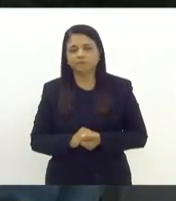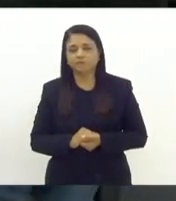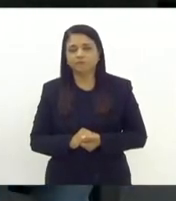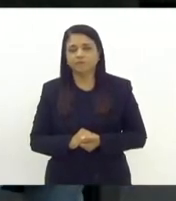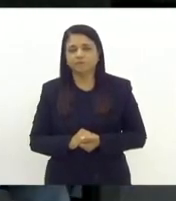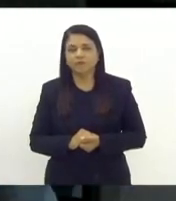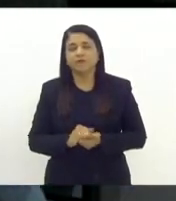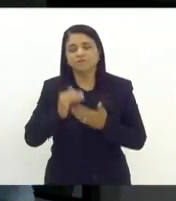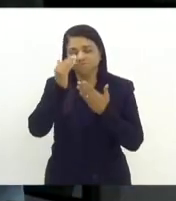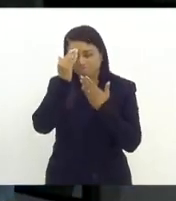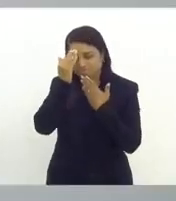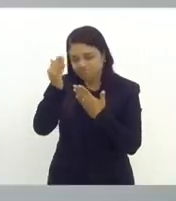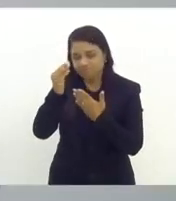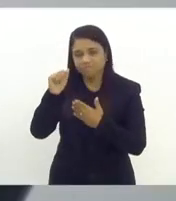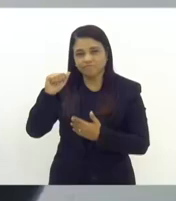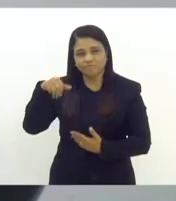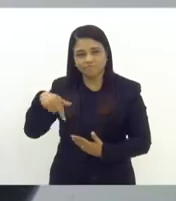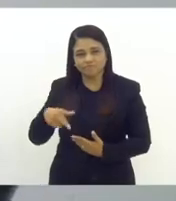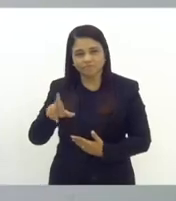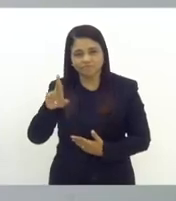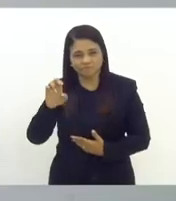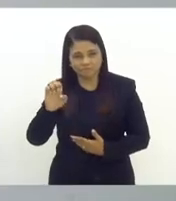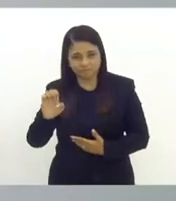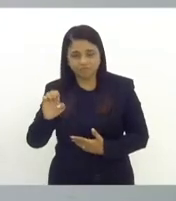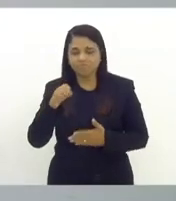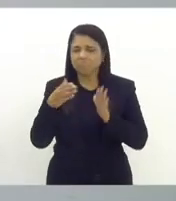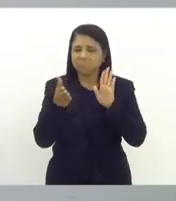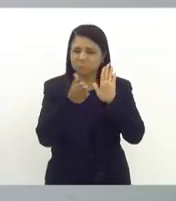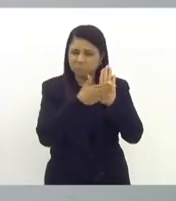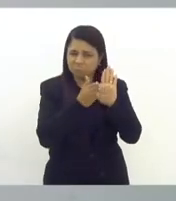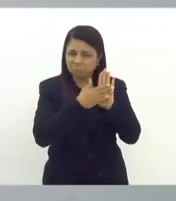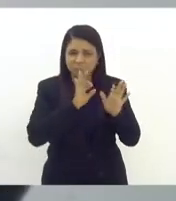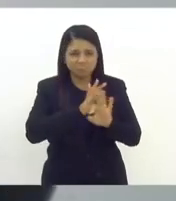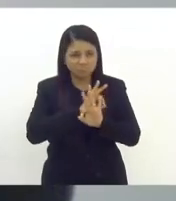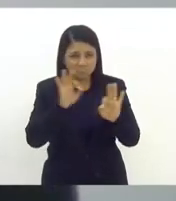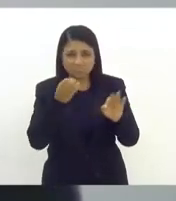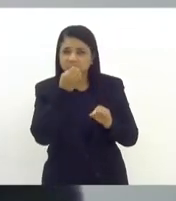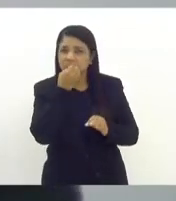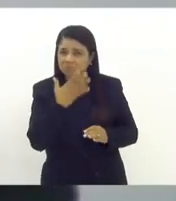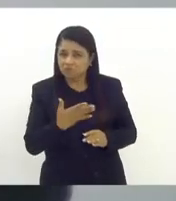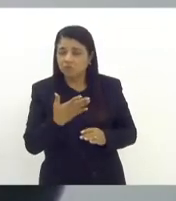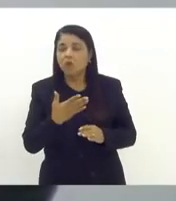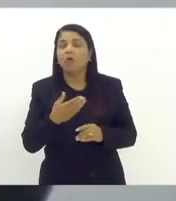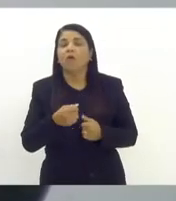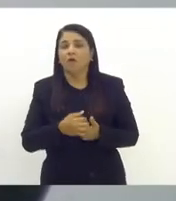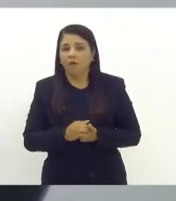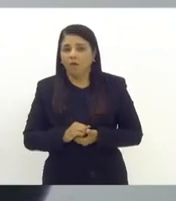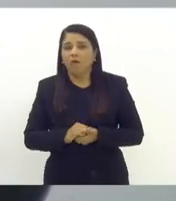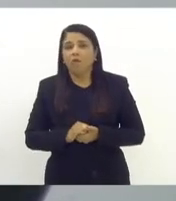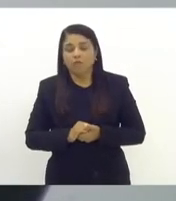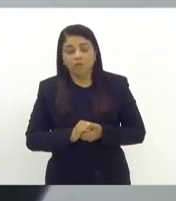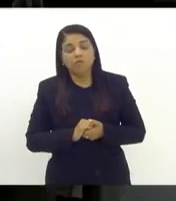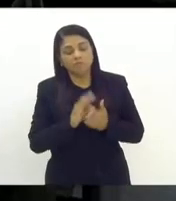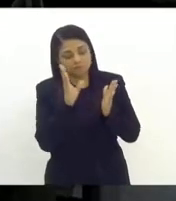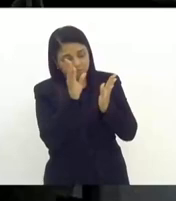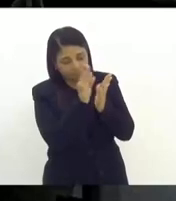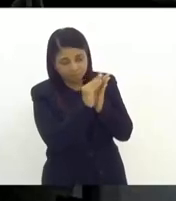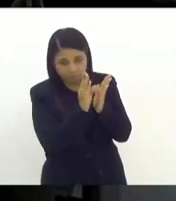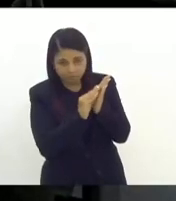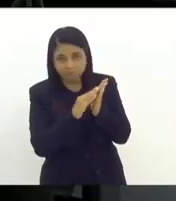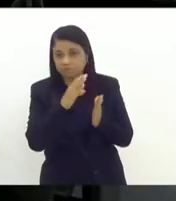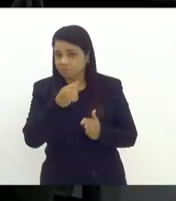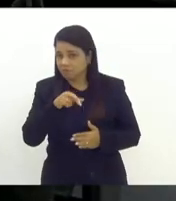Obrigada André é boa proposta Vamos colocar e viu Carlos para a gente fazer uma